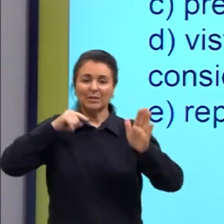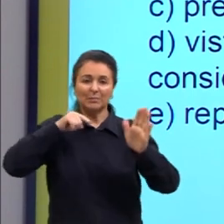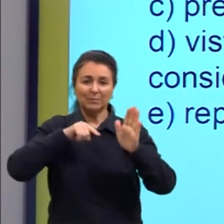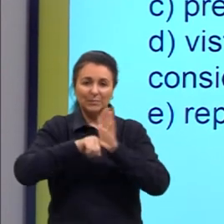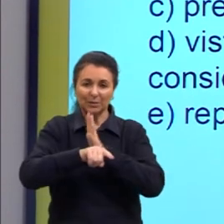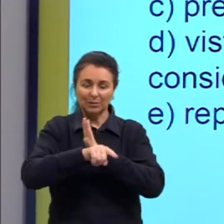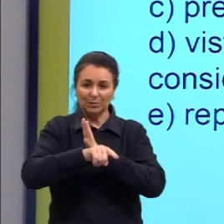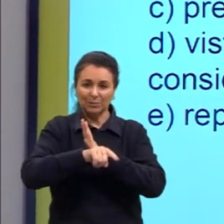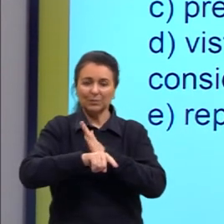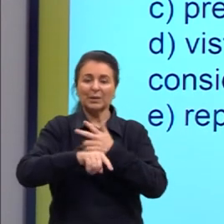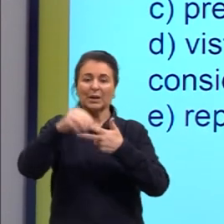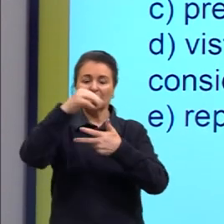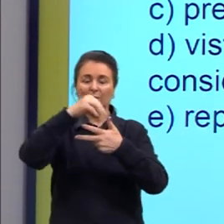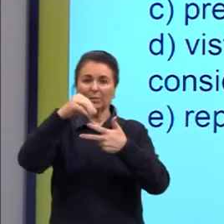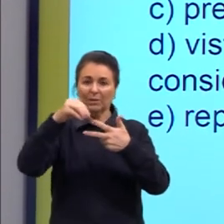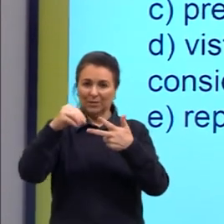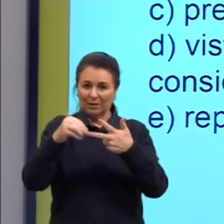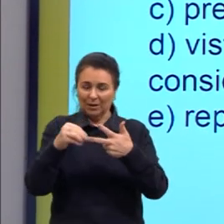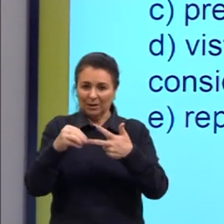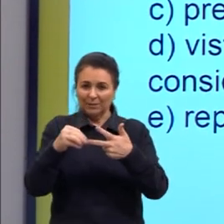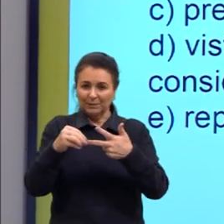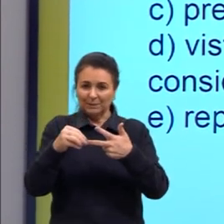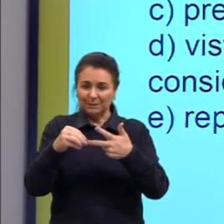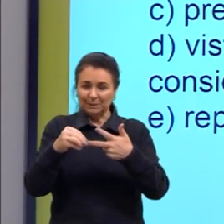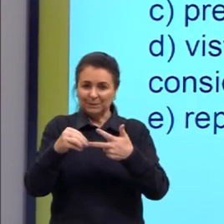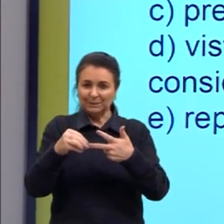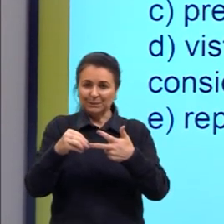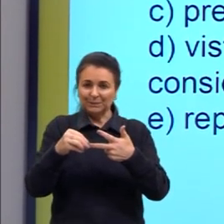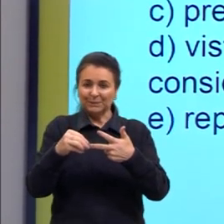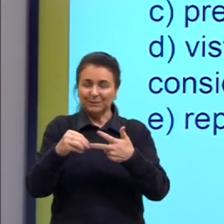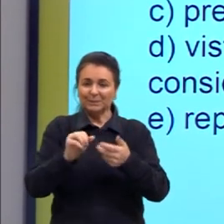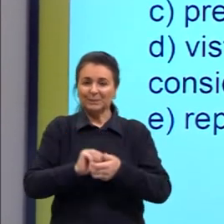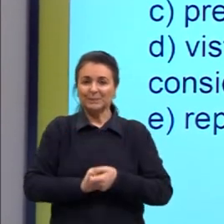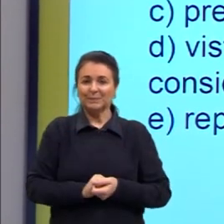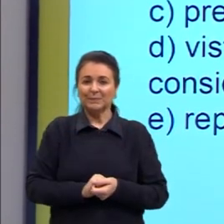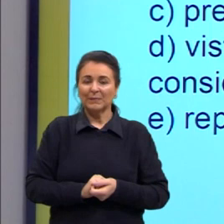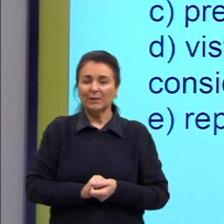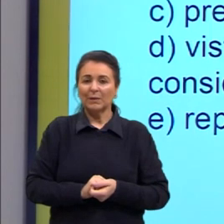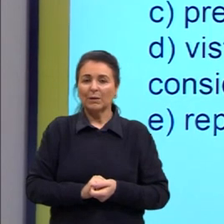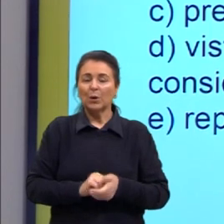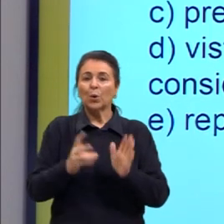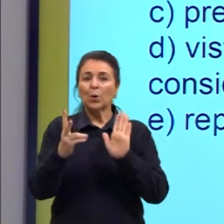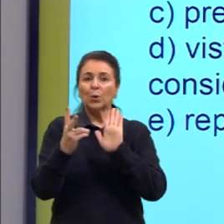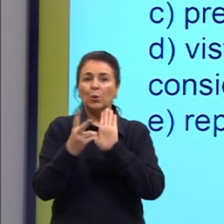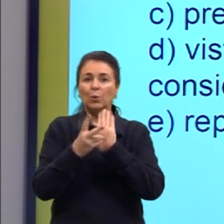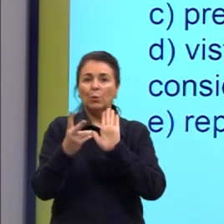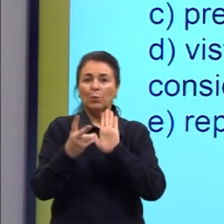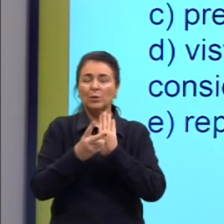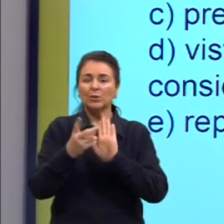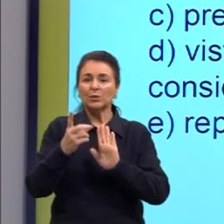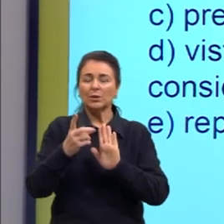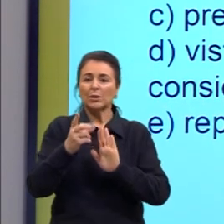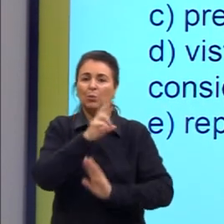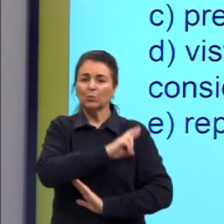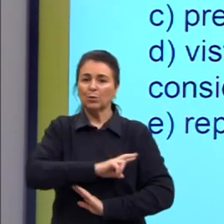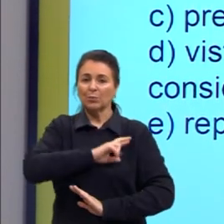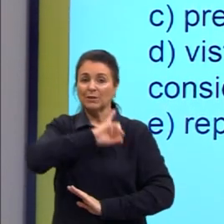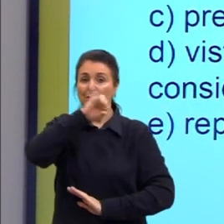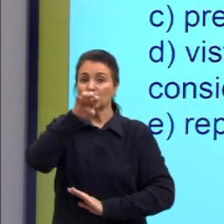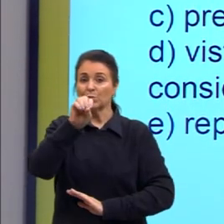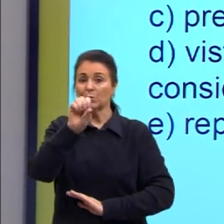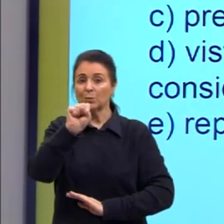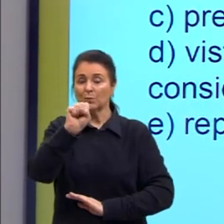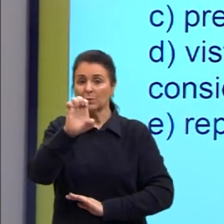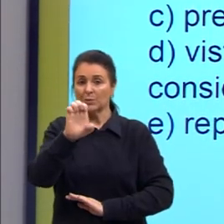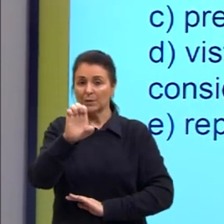questão aqui só para nós não ficarmos sem nenhuma atividade dessas aulas o índio em alguns romances de José de